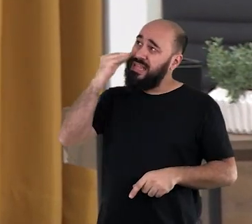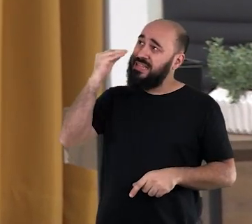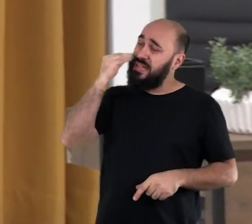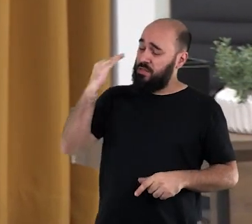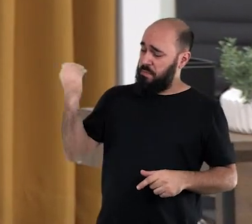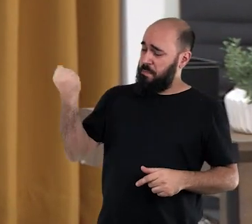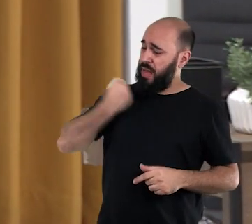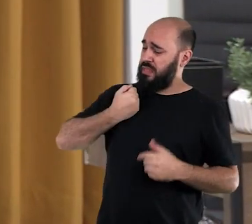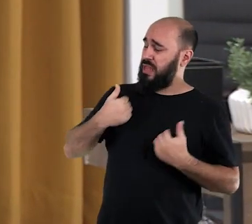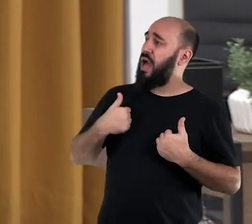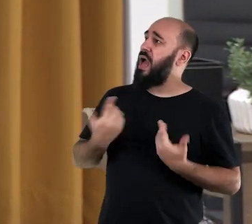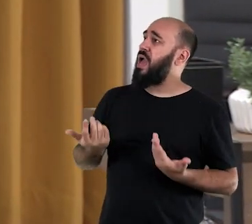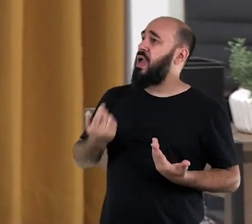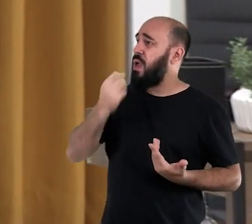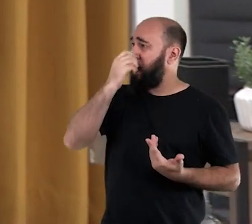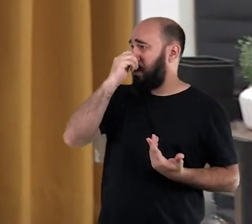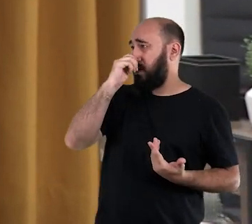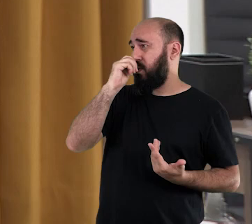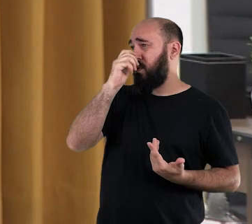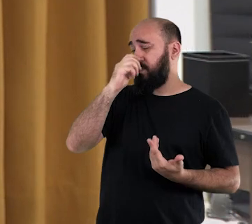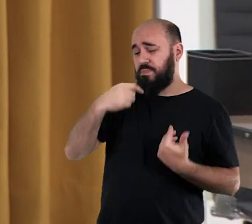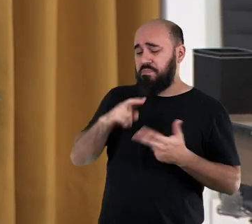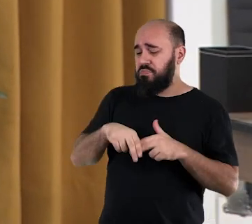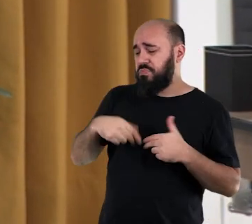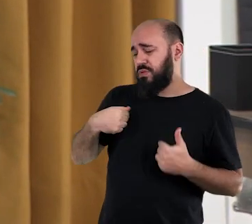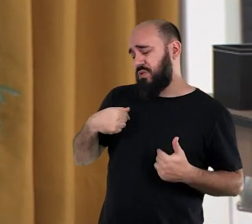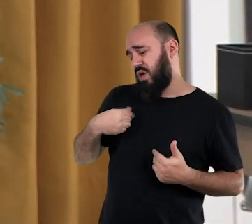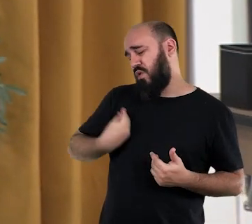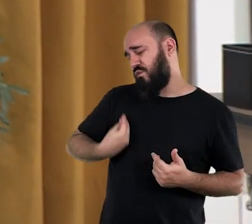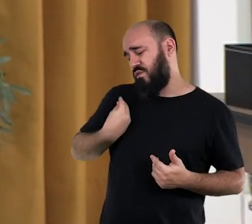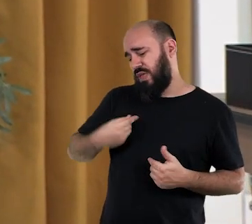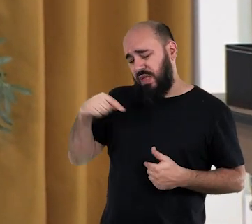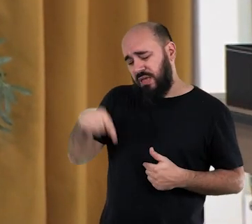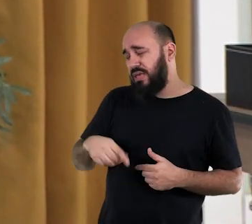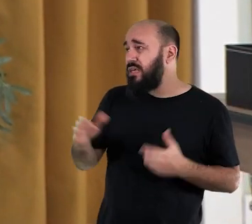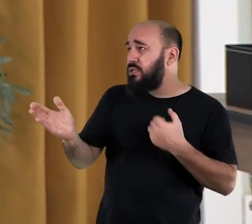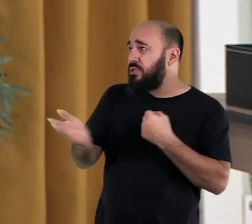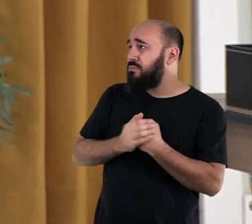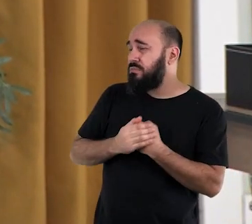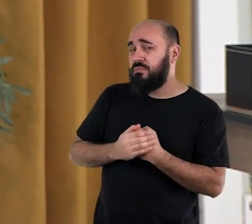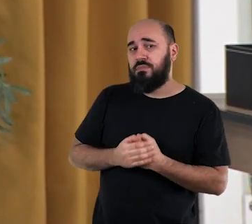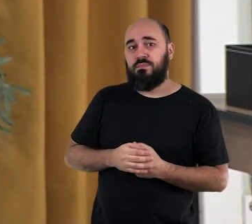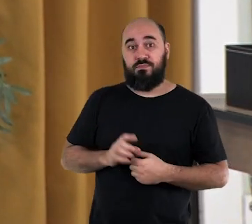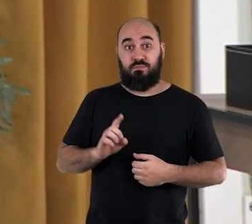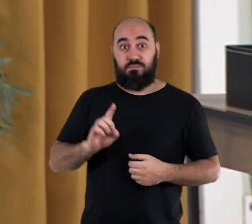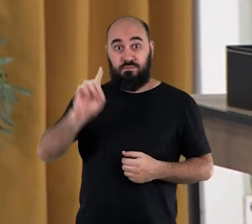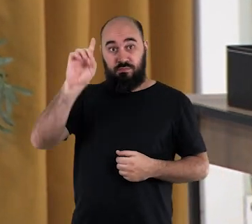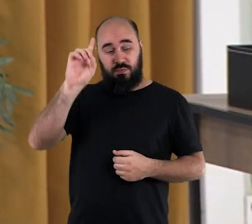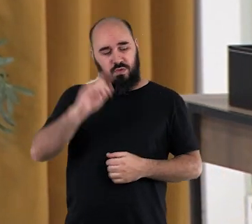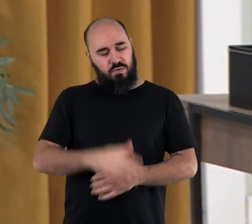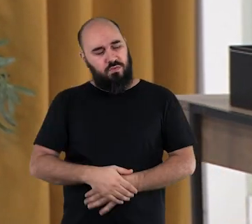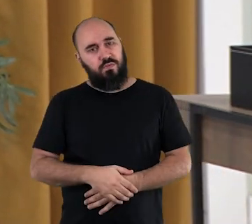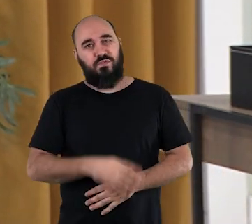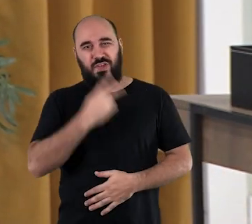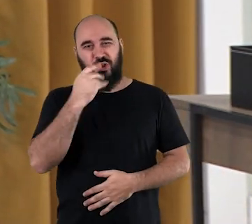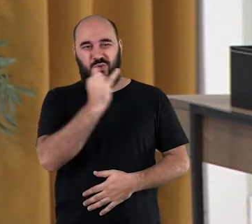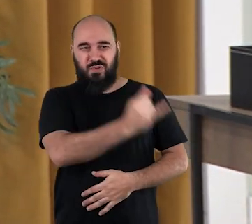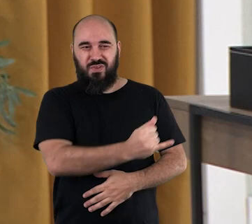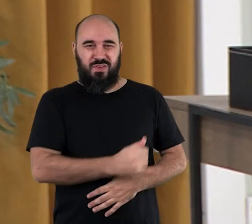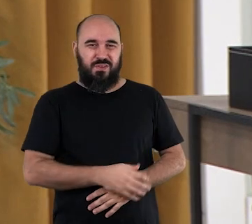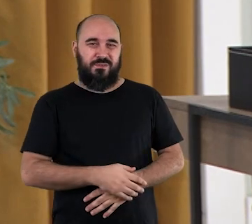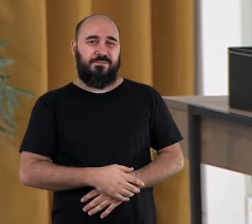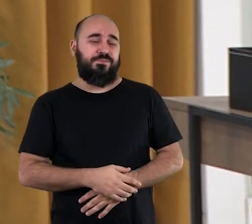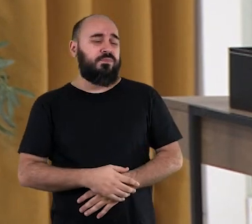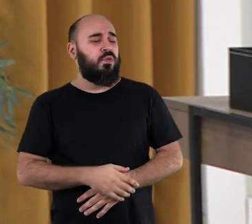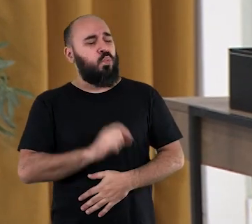Elias estava se justificando, tadinho, mas olha aqui uma coisa, quando Deus disse a Elias, o que você está fazendo aí? A